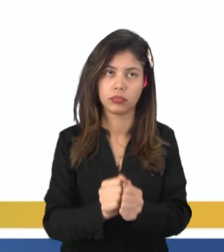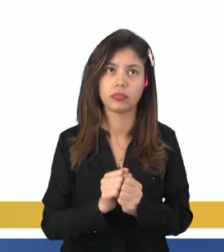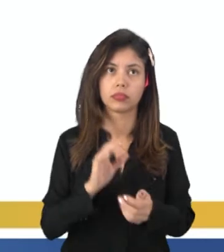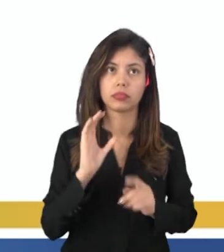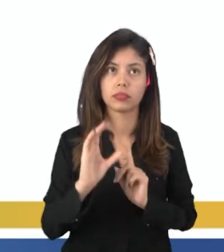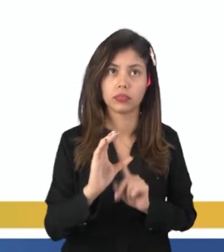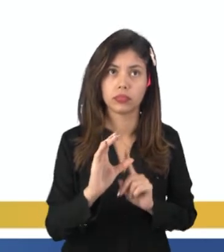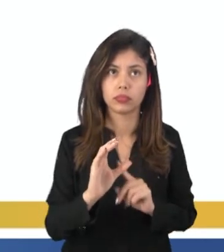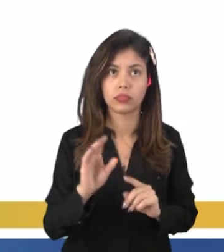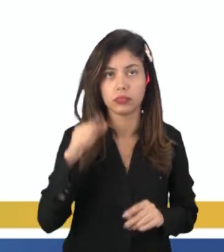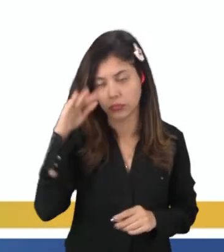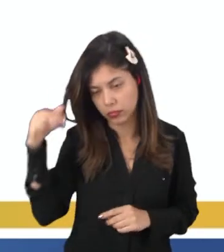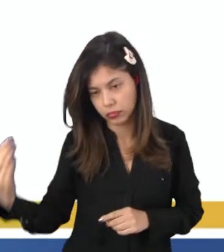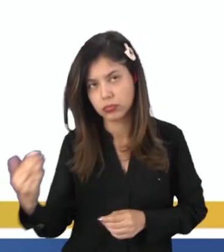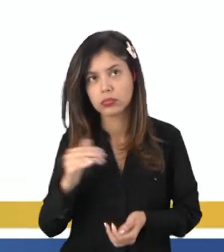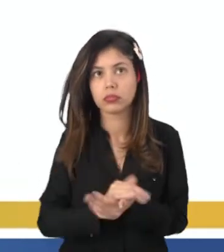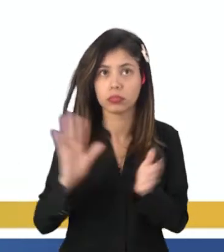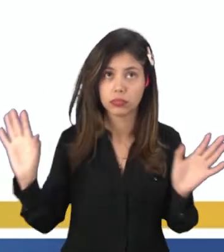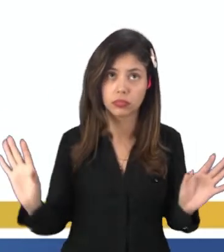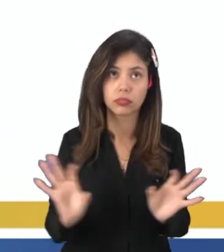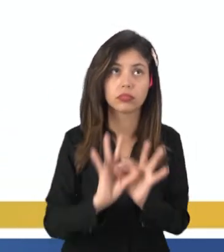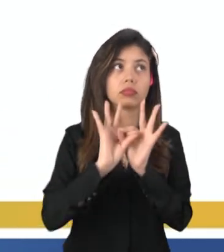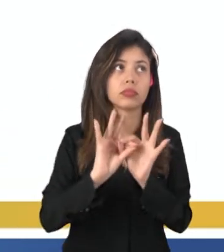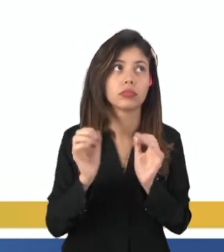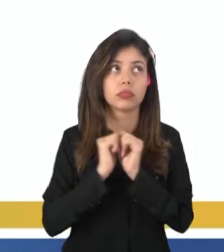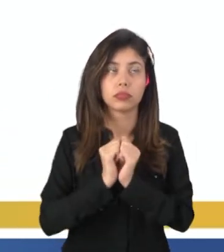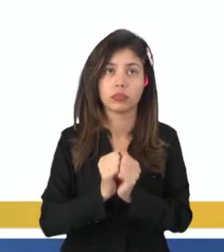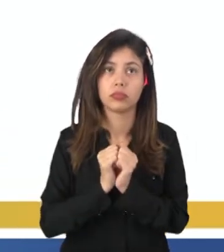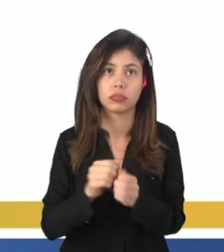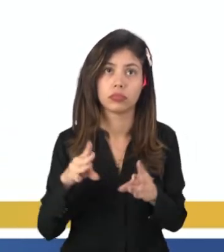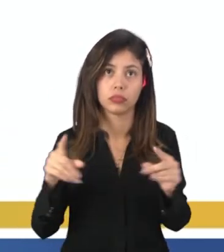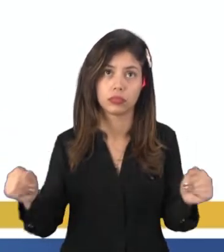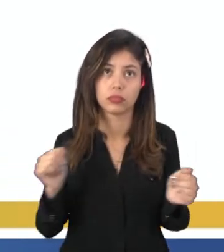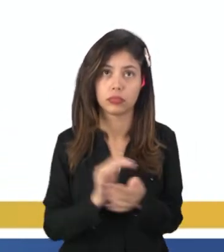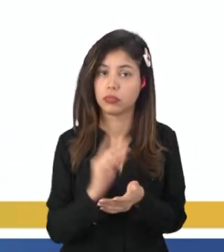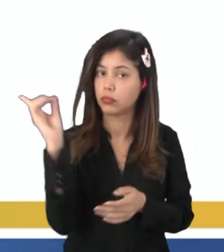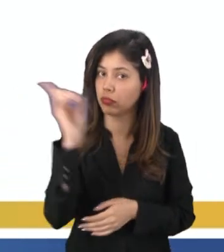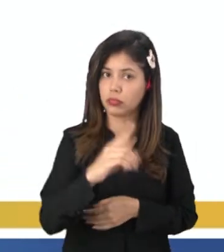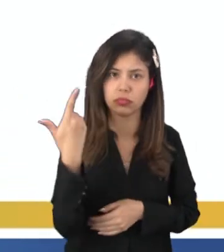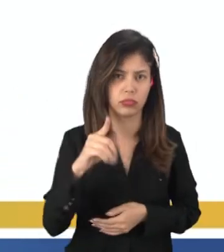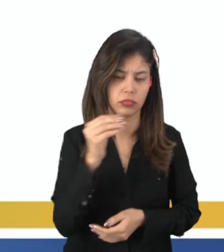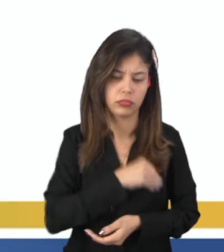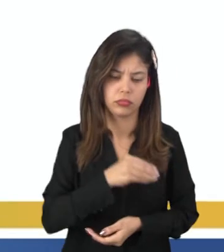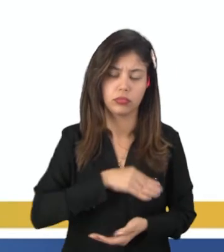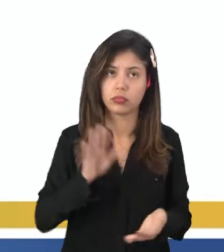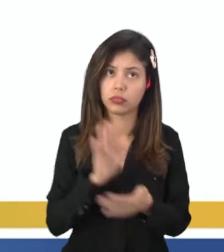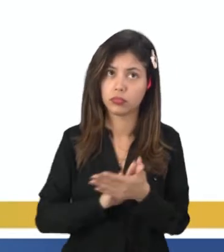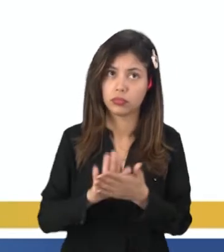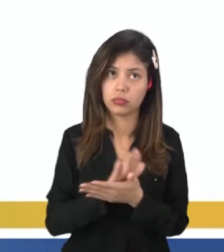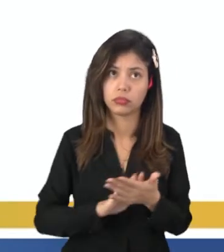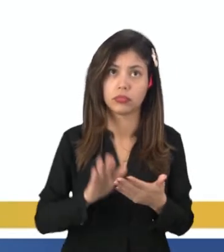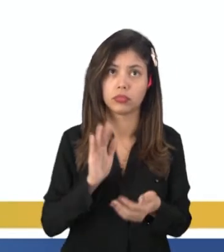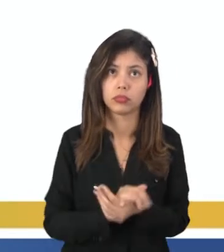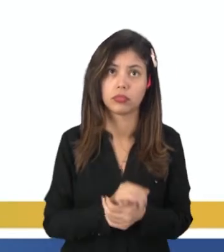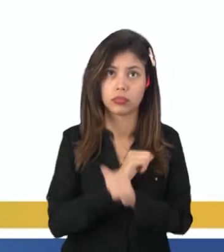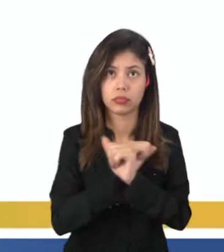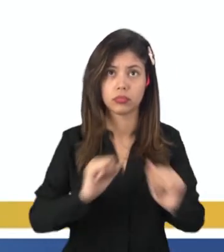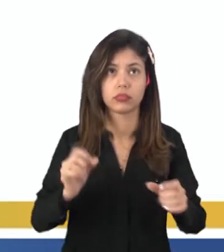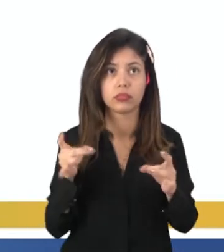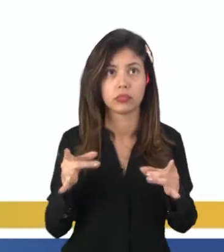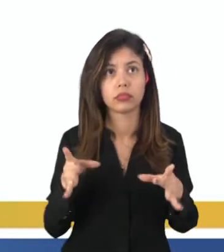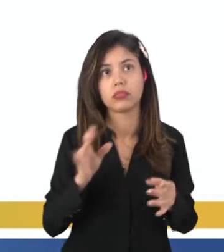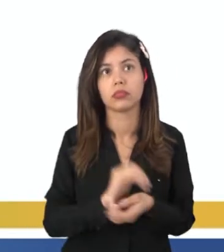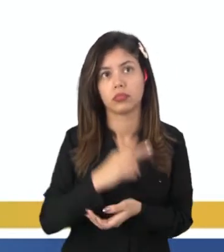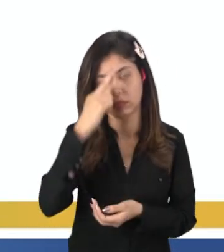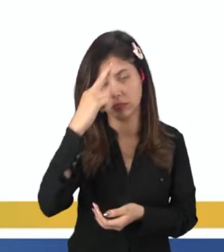C, os servos estavam vinculados à terra pelo trabalho e não tinham direito de salário ou benefício. Os escravos podiam ser vendidos